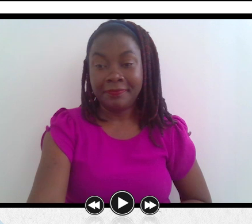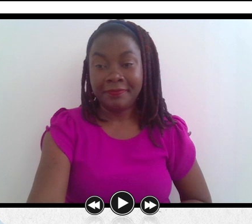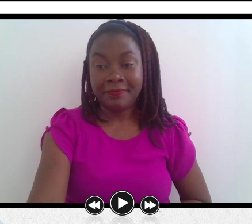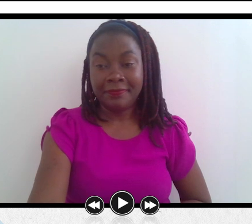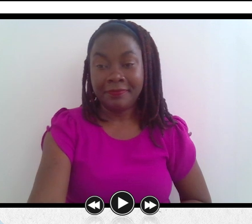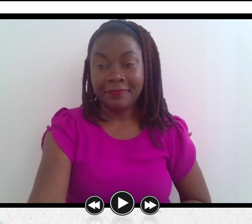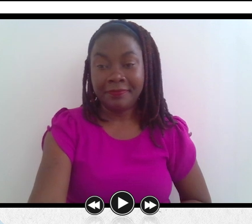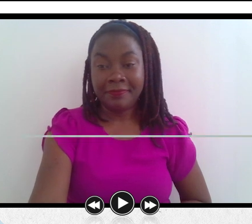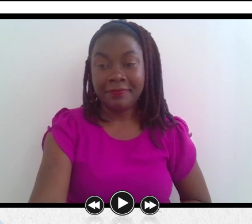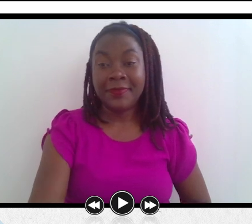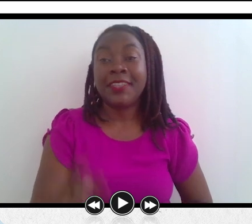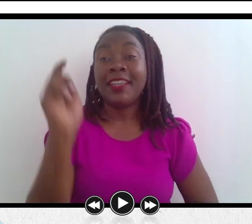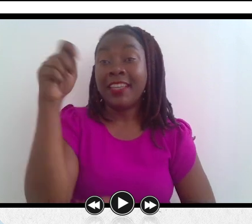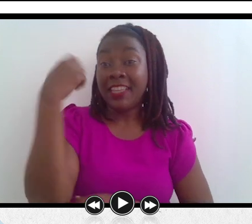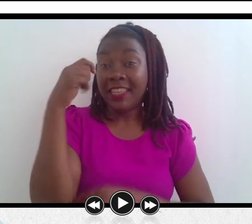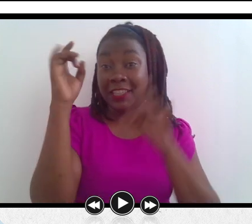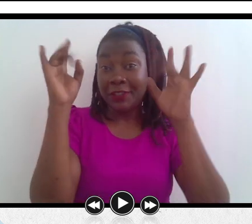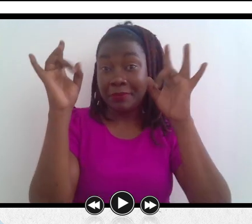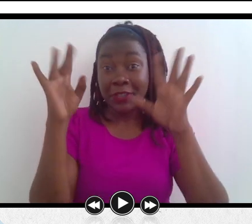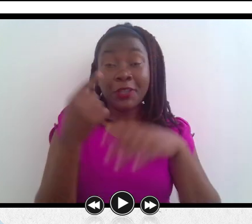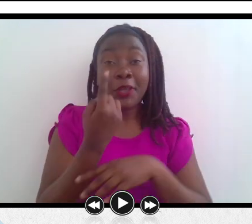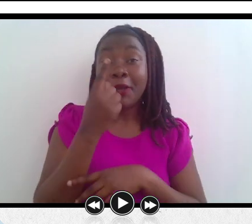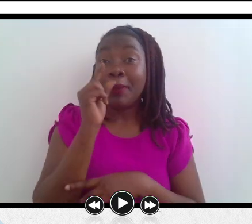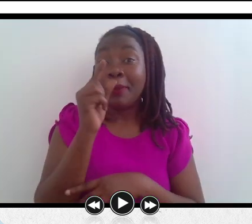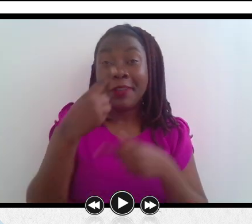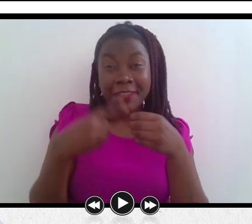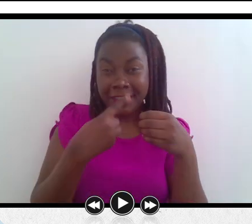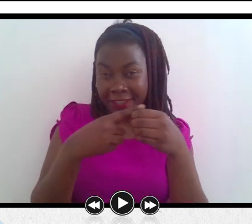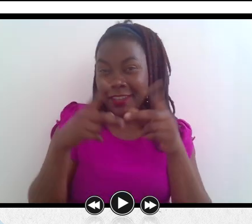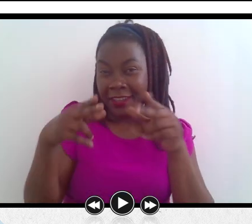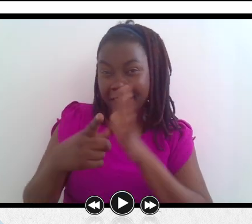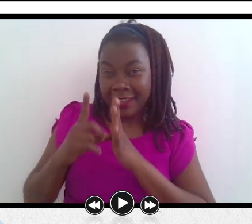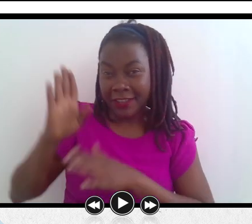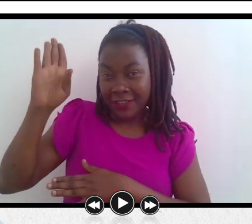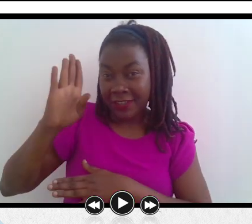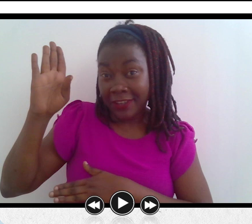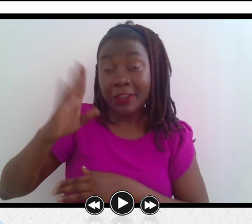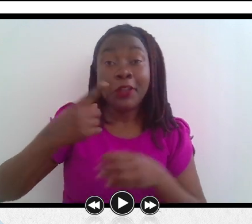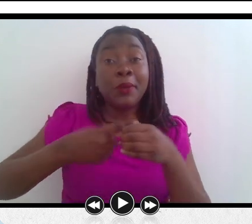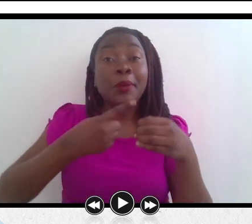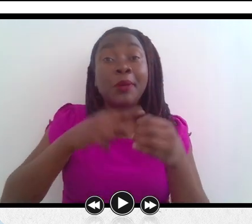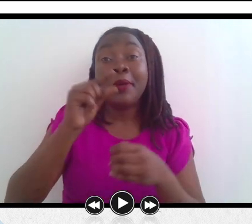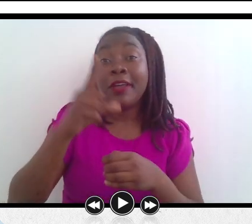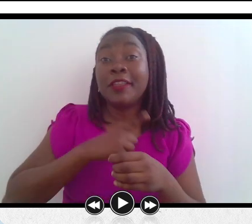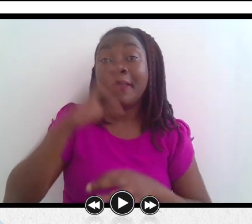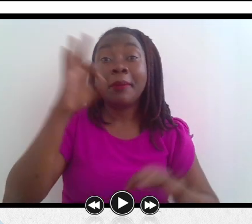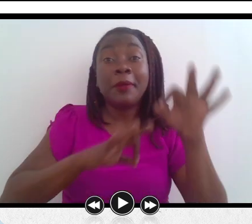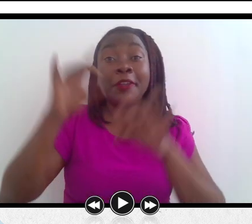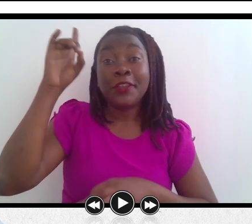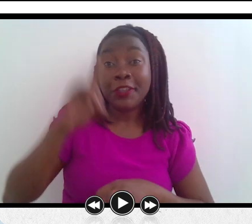o problema, né? Ou tentar resolver o problema e não ocorrer a catástrofe propriamente dita.